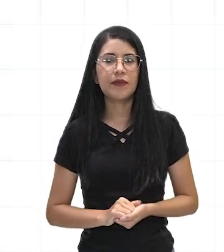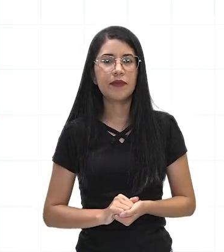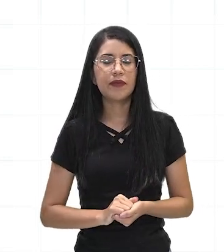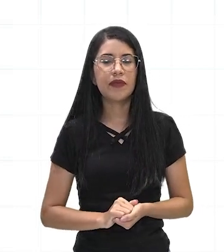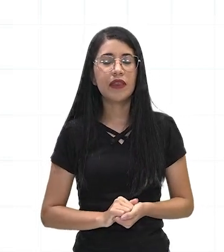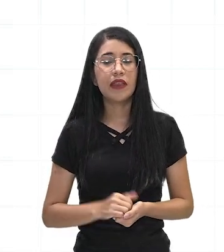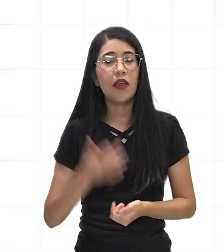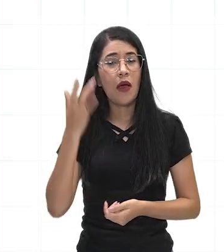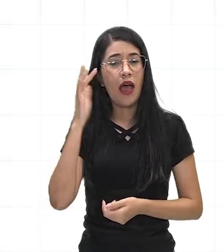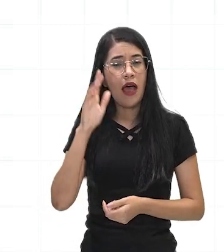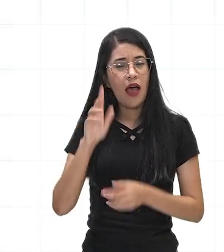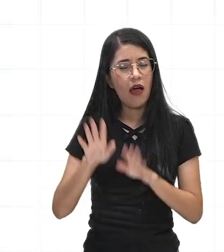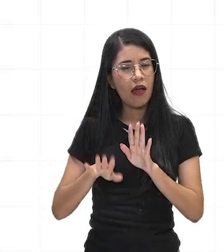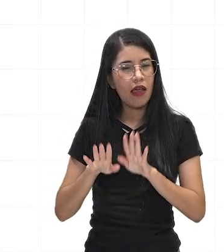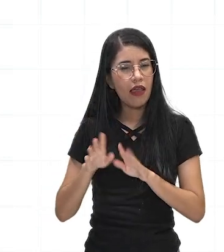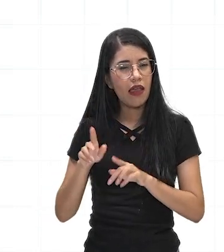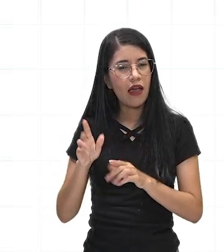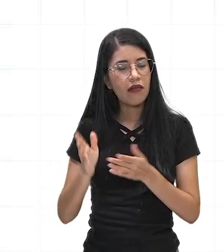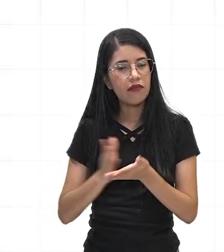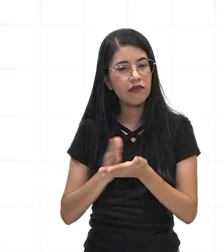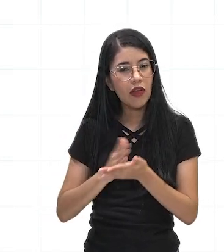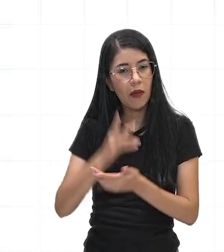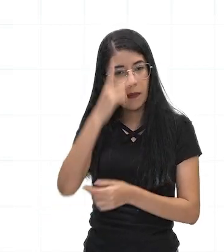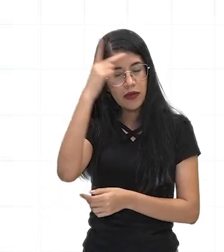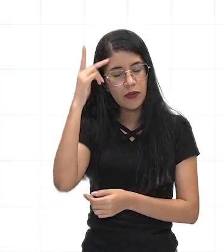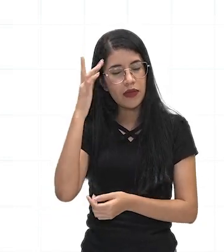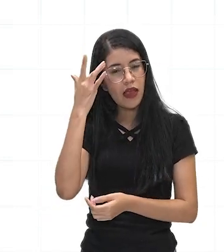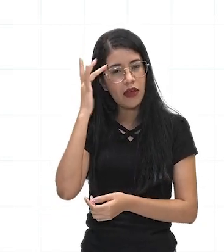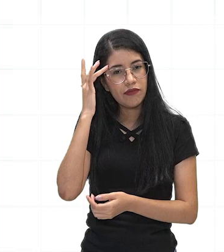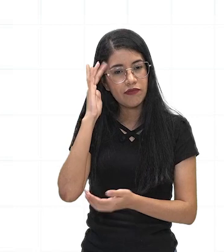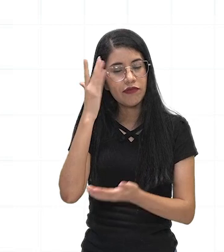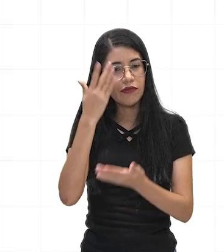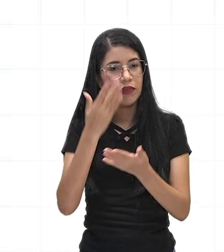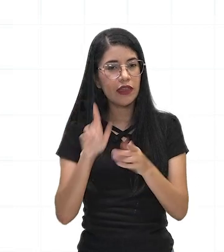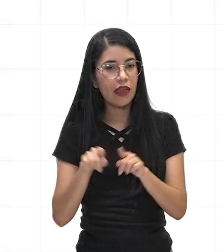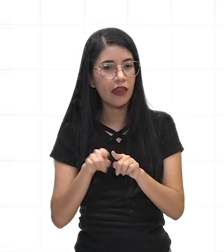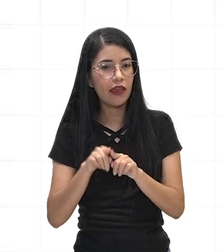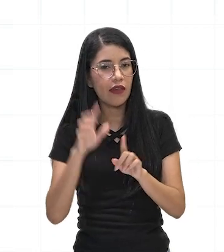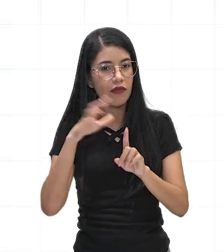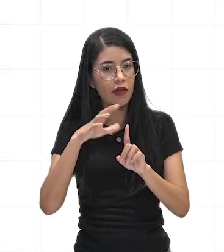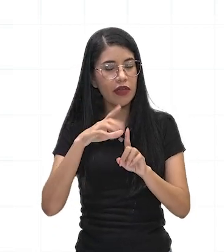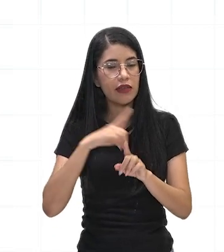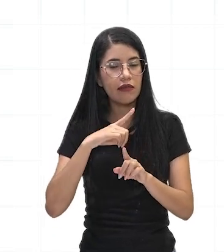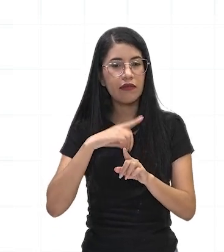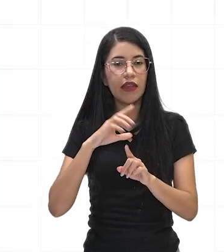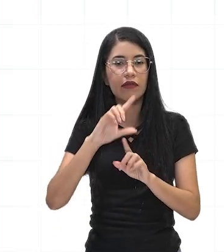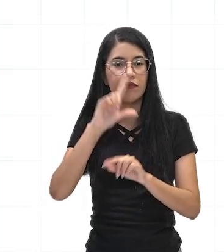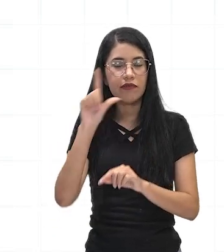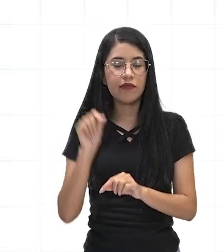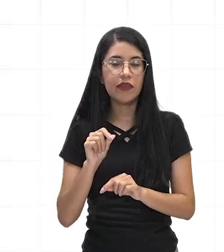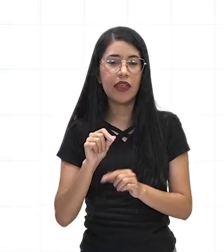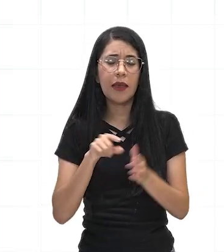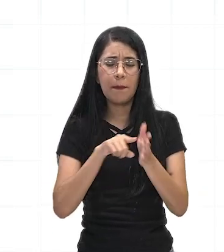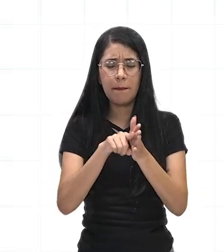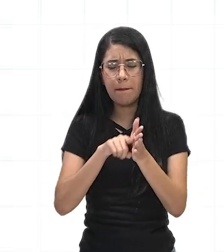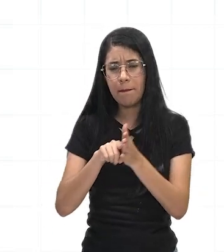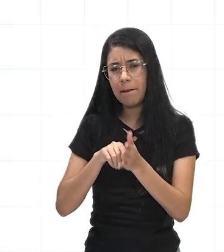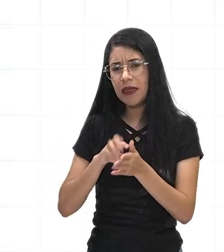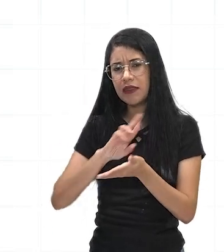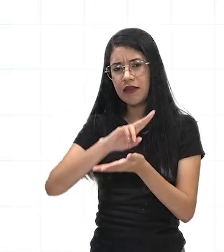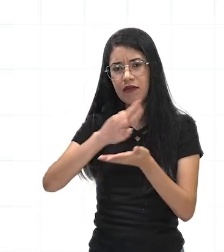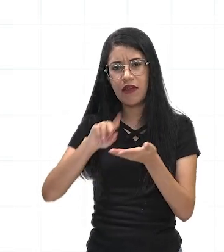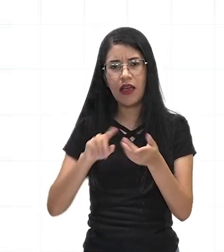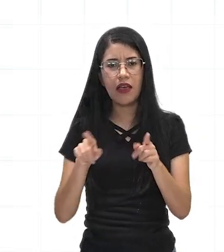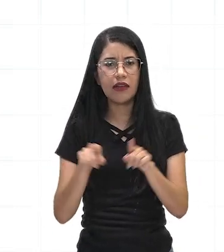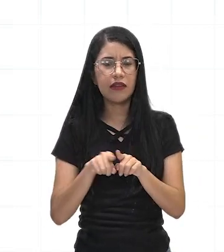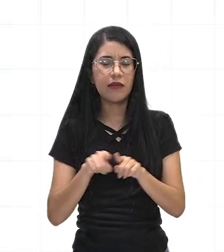ali, né, que acreditam, né, nessas influências ali da Lua. Existem muitos estudos também que evidenciam, né, e muitas das vezes a gente